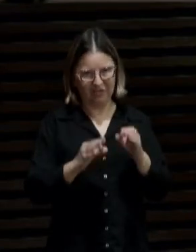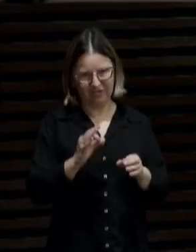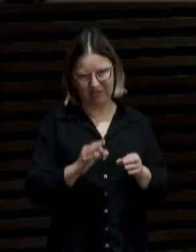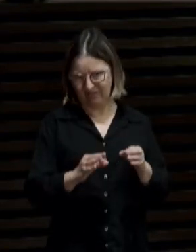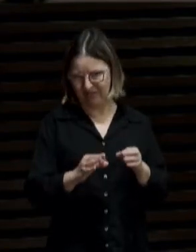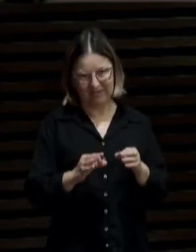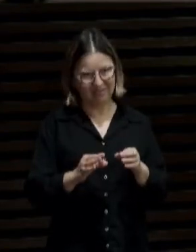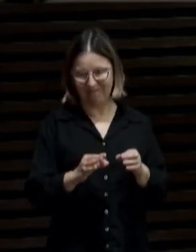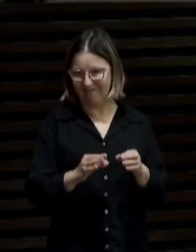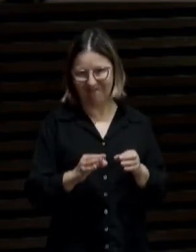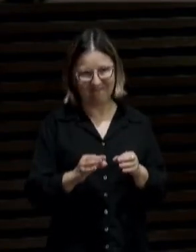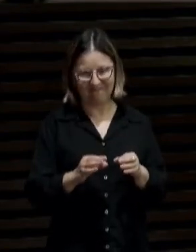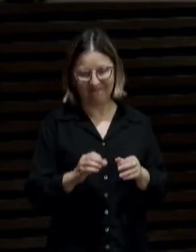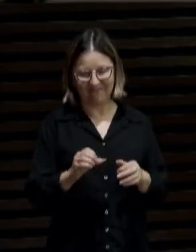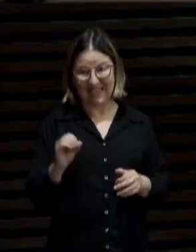para nada.